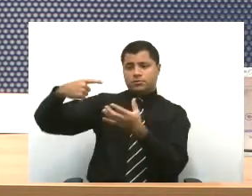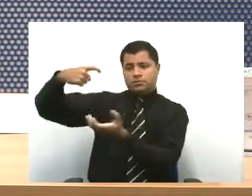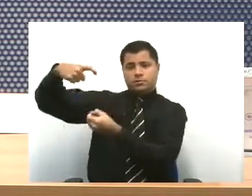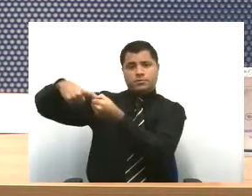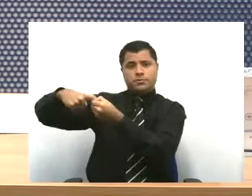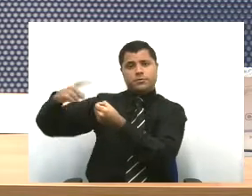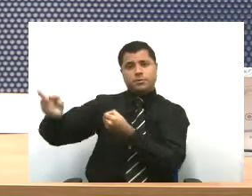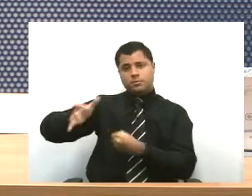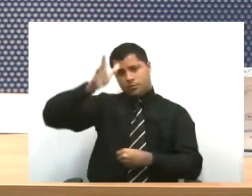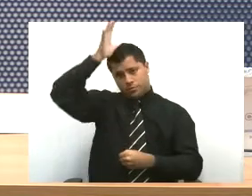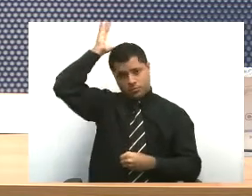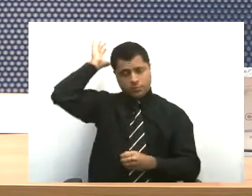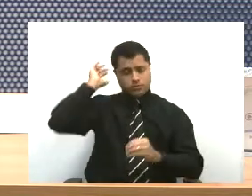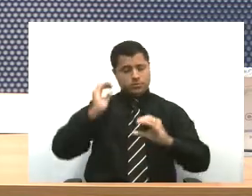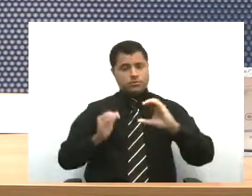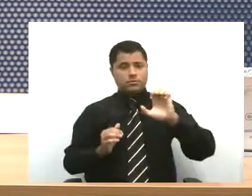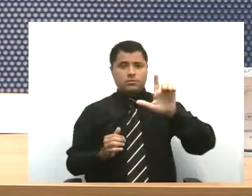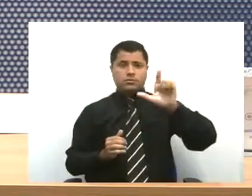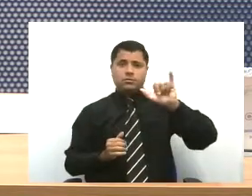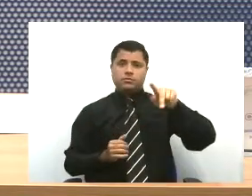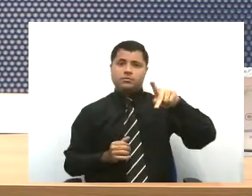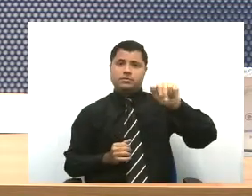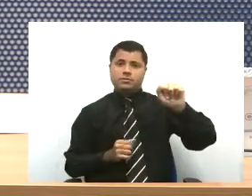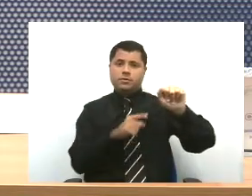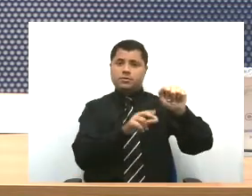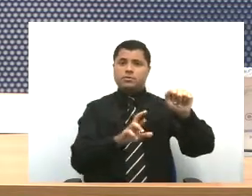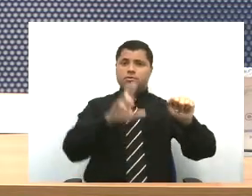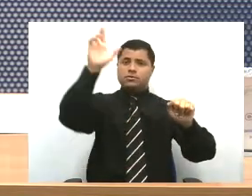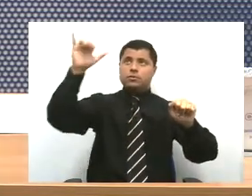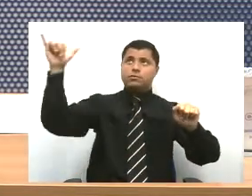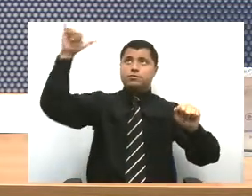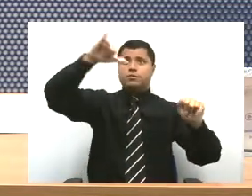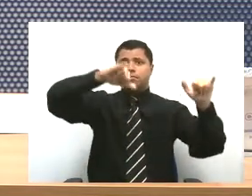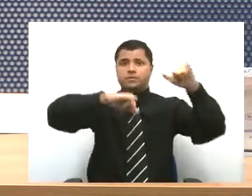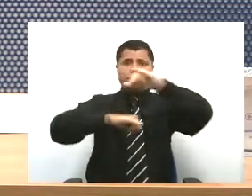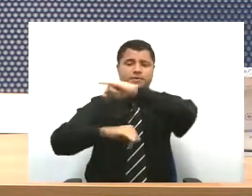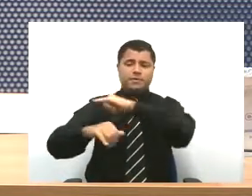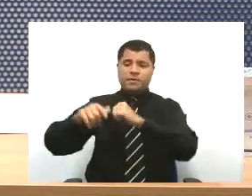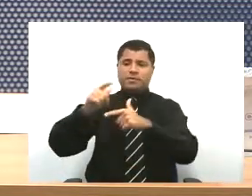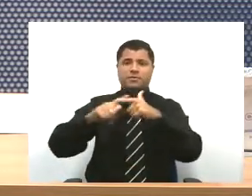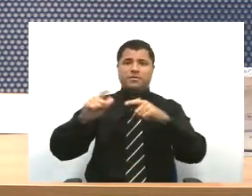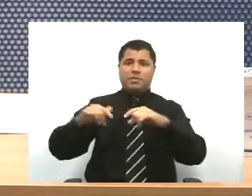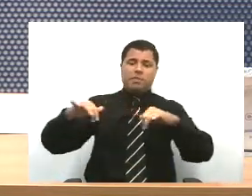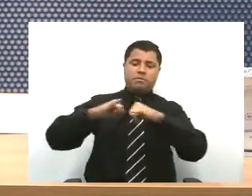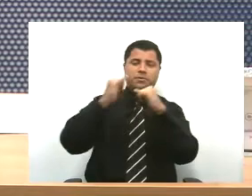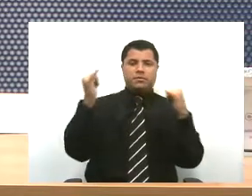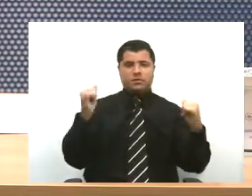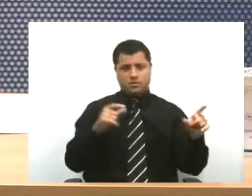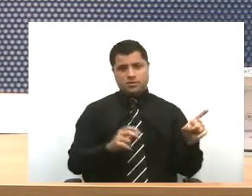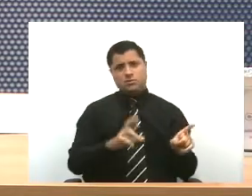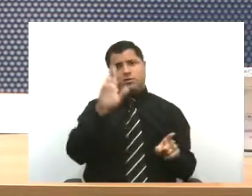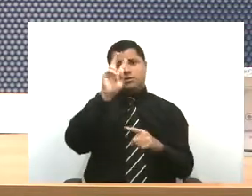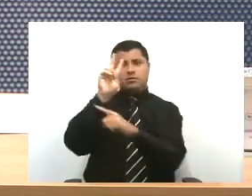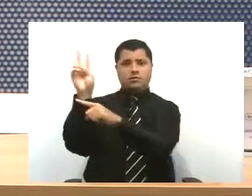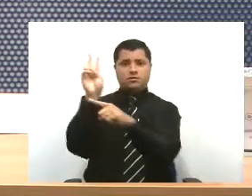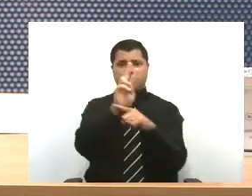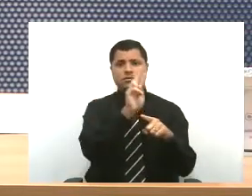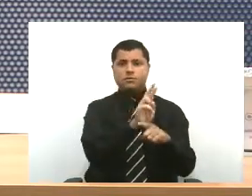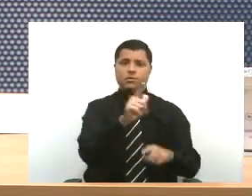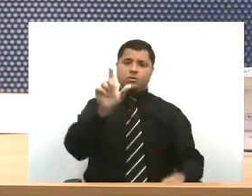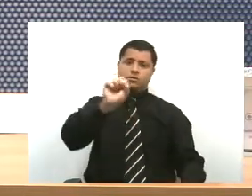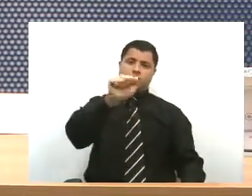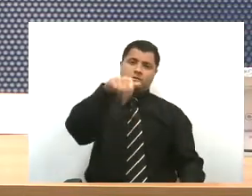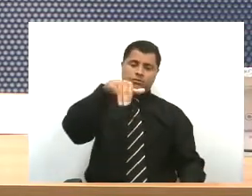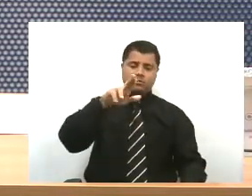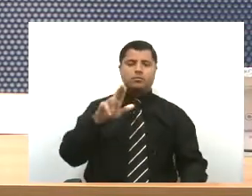a CENIPA, que é o órgão que cuida de acidentes aéreos, e SAMU e mais alguns